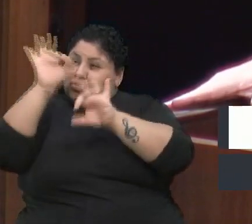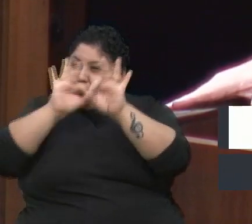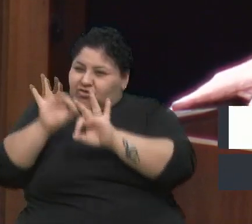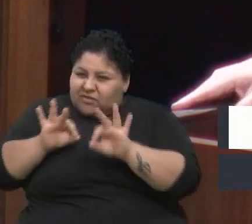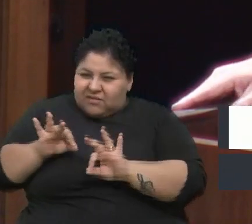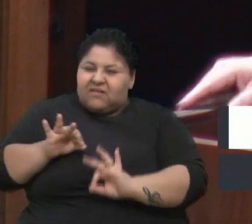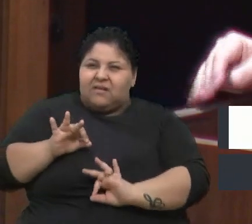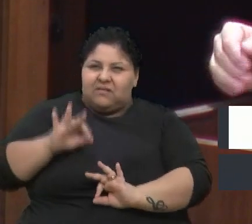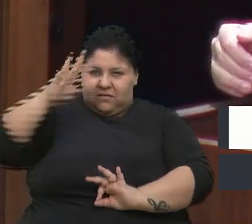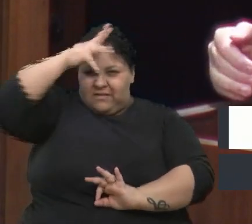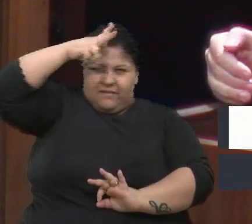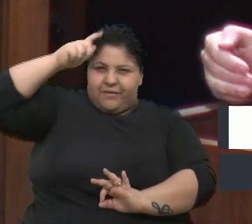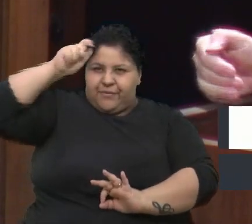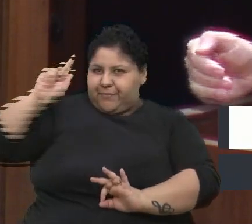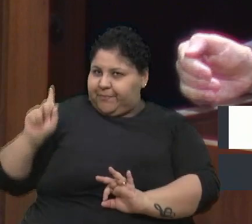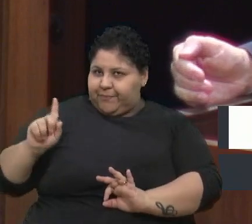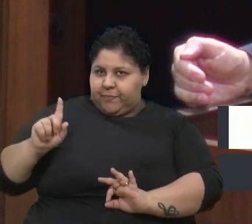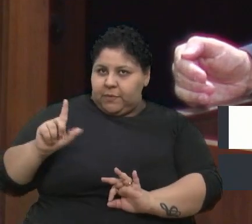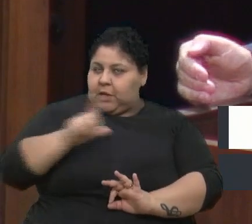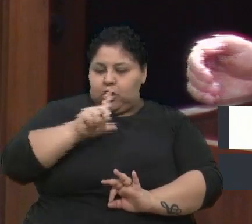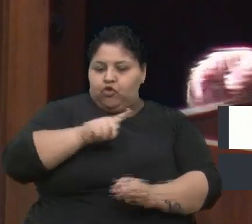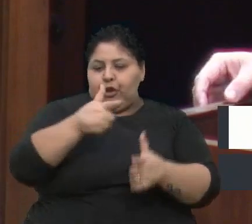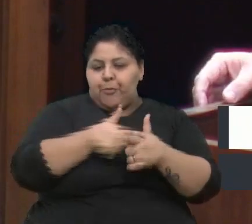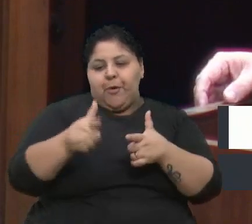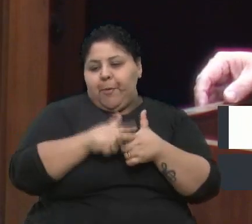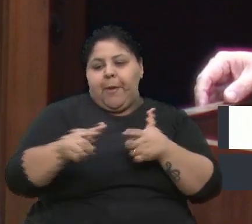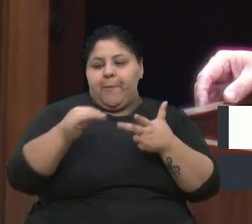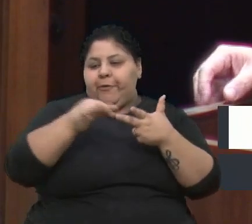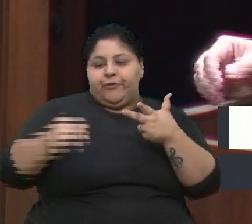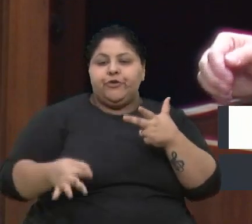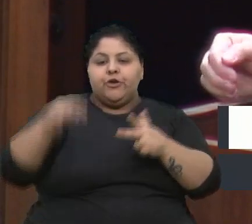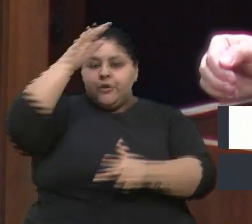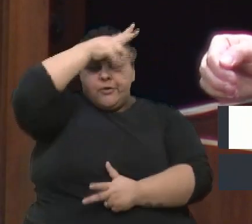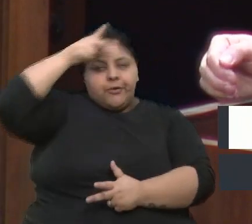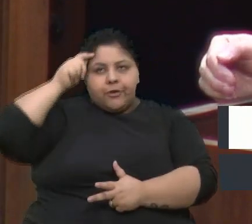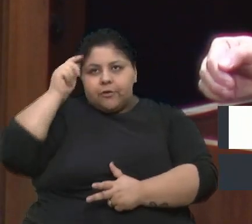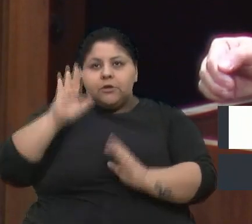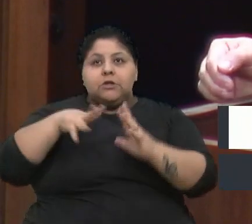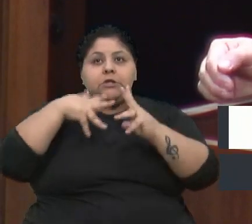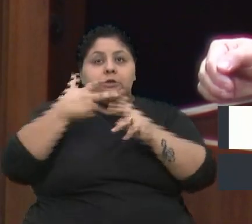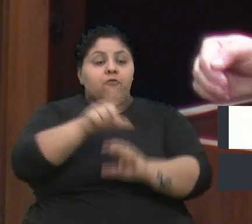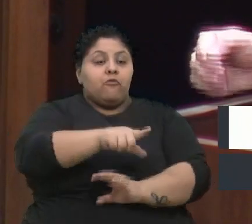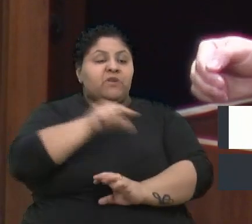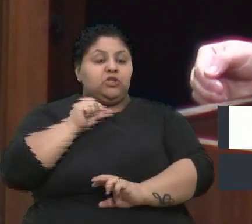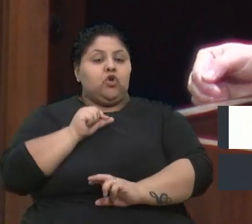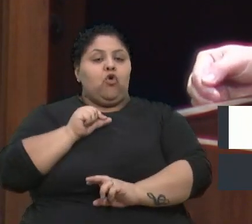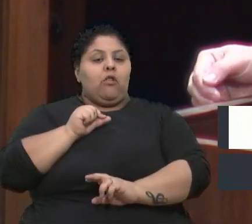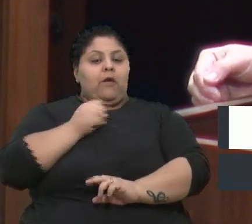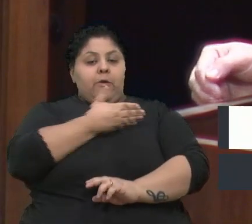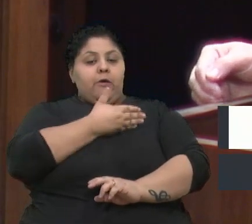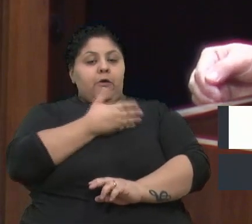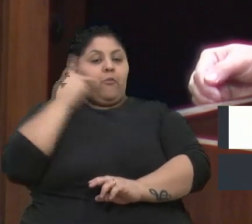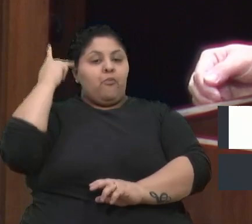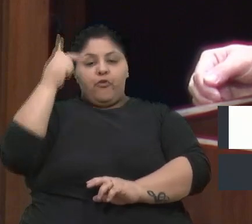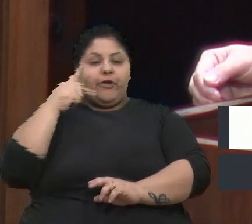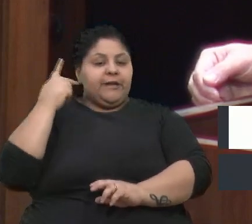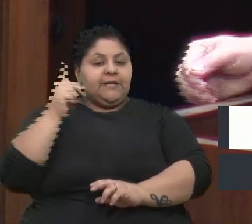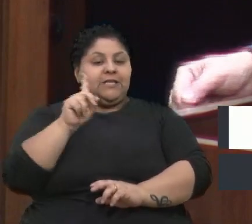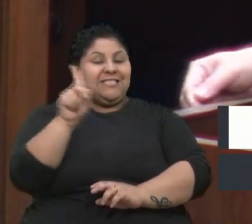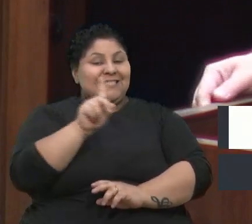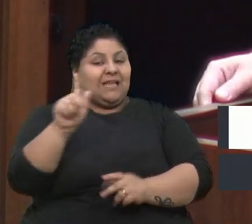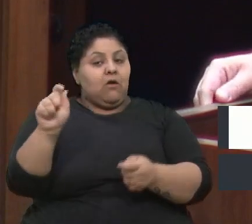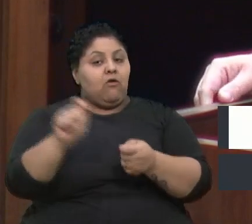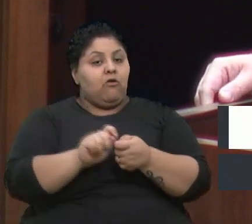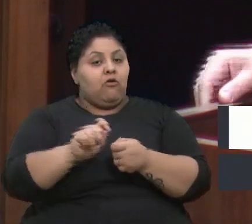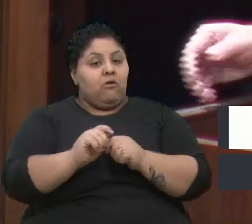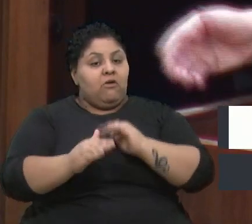município, né? Não vai ter problemas jurídicos para o município. Então foi uma decisão política de não fazer, né? Enfim, e